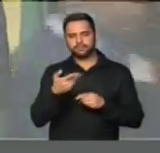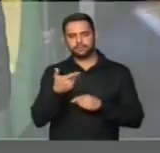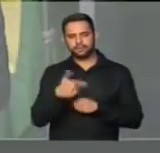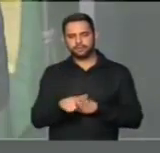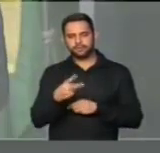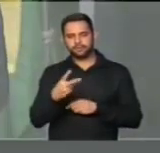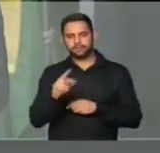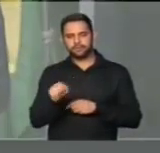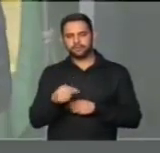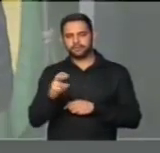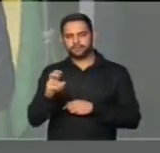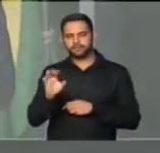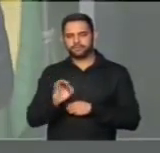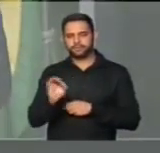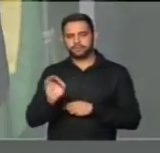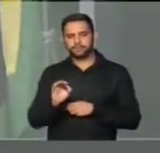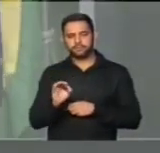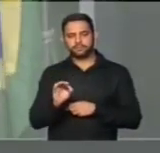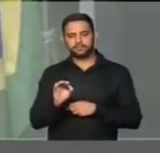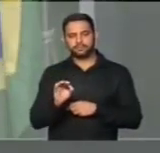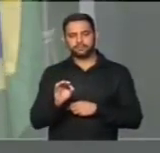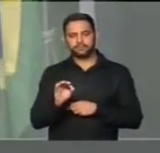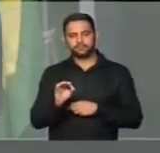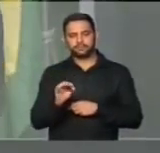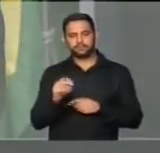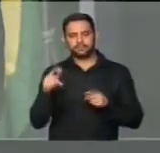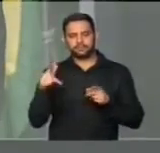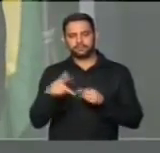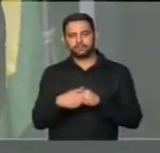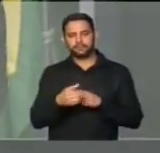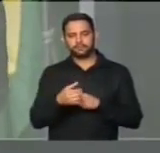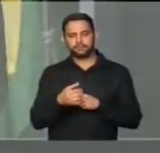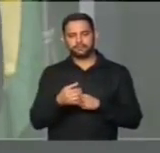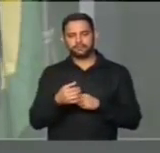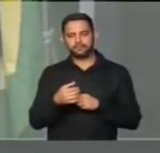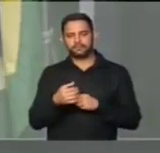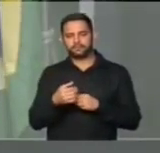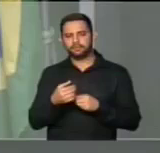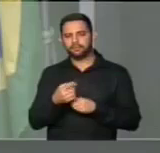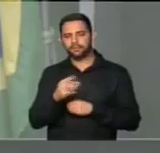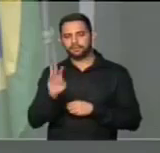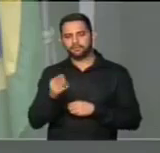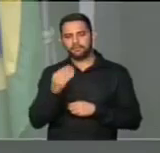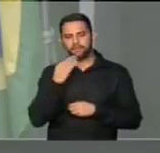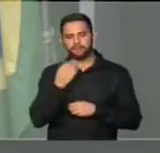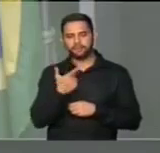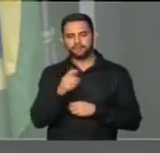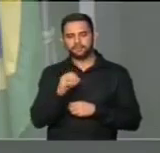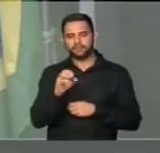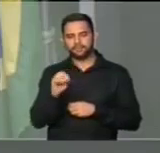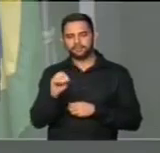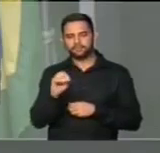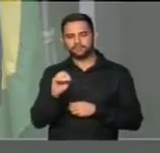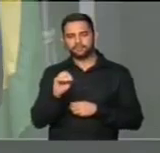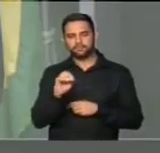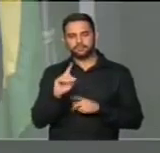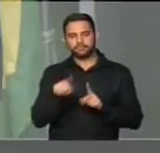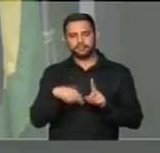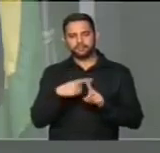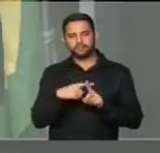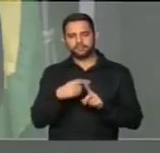de 2,5%, que corta, ceifa quase 1.200.000, mais